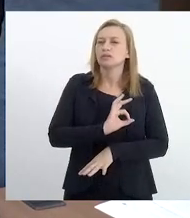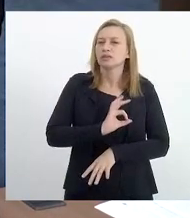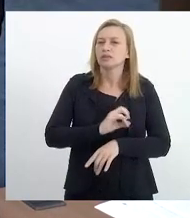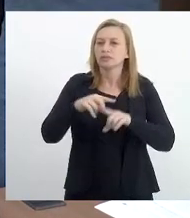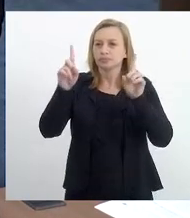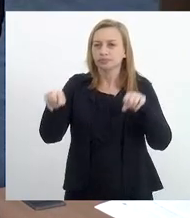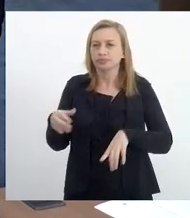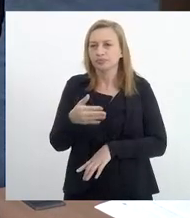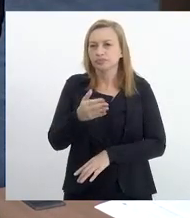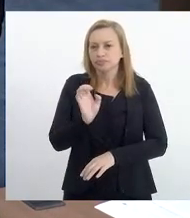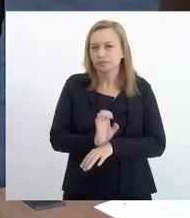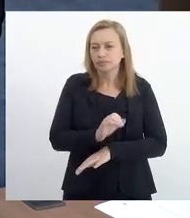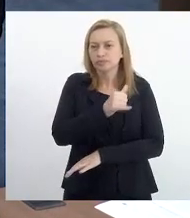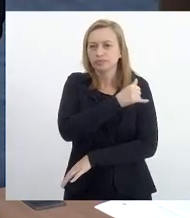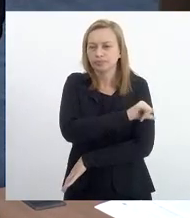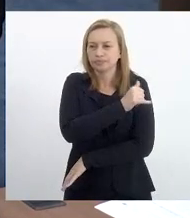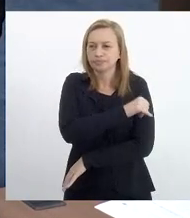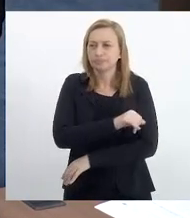Janeiro.